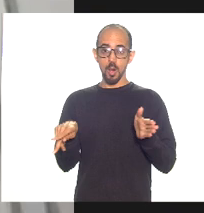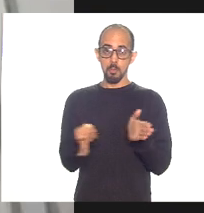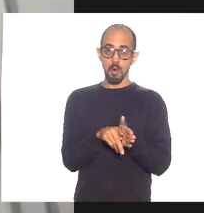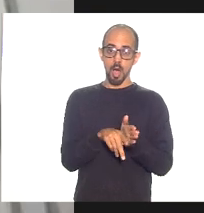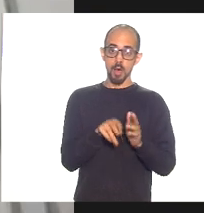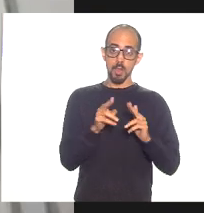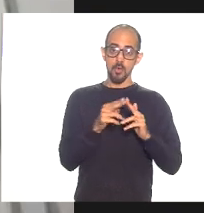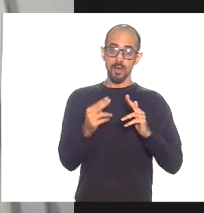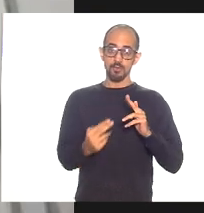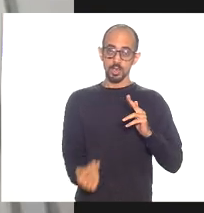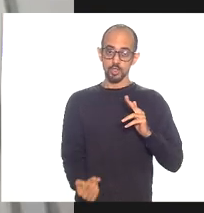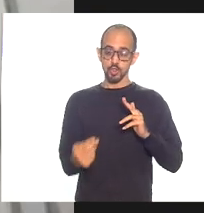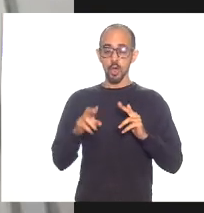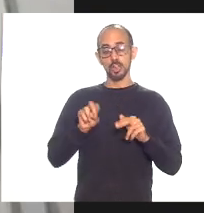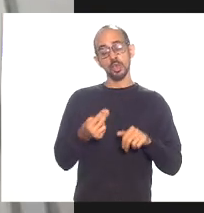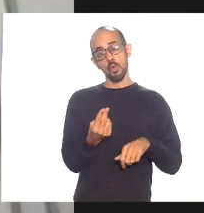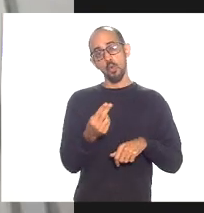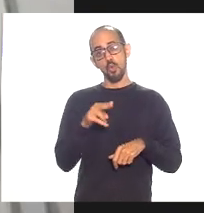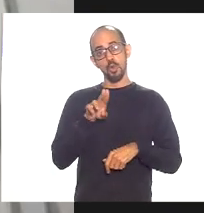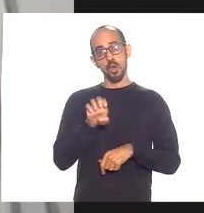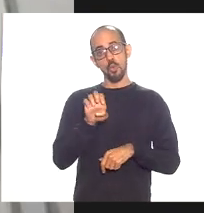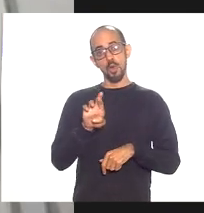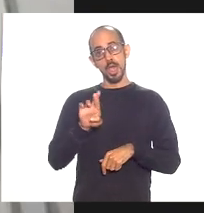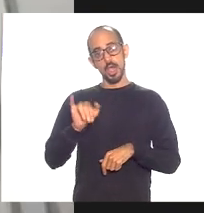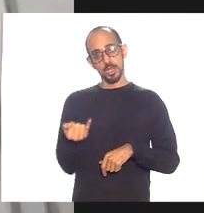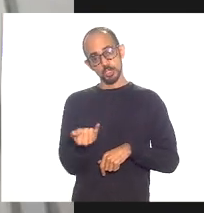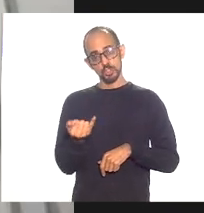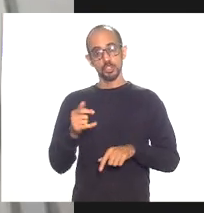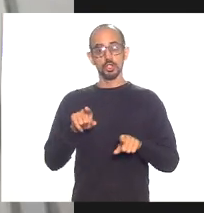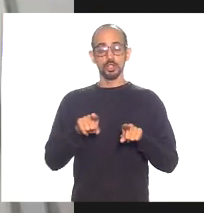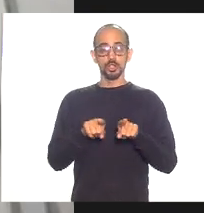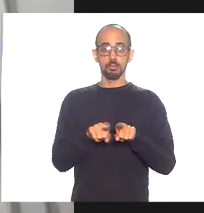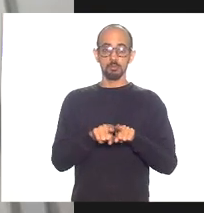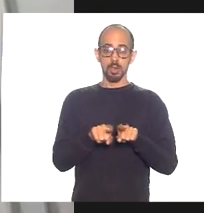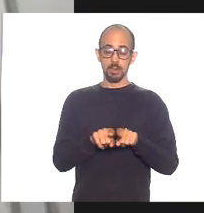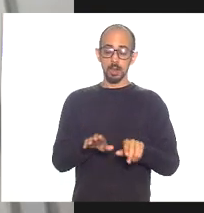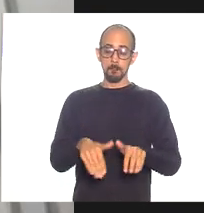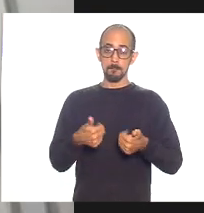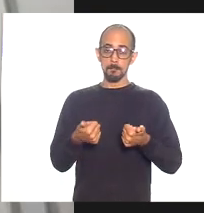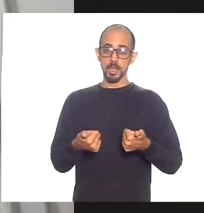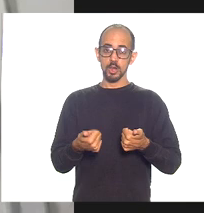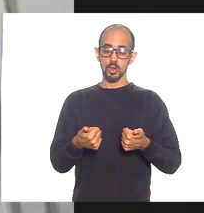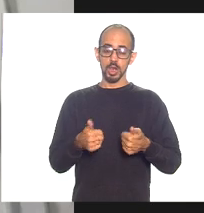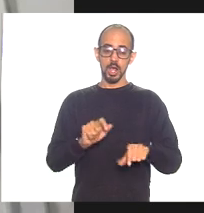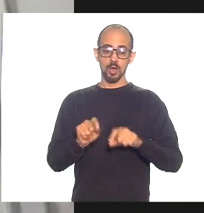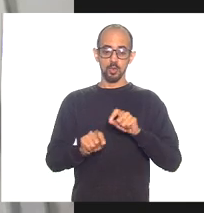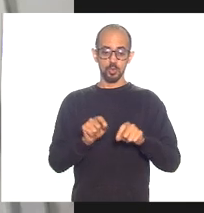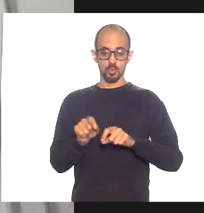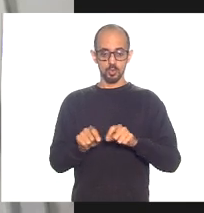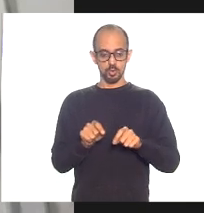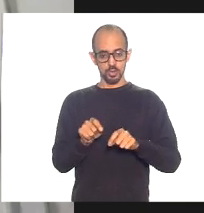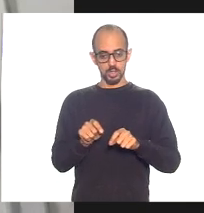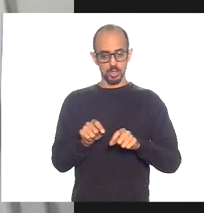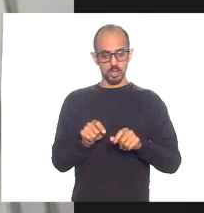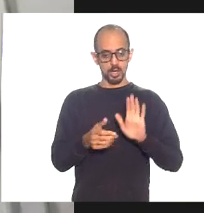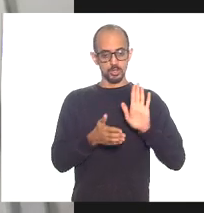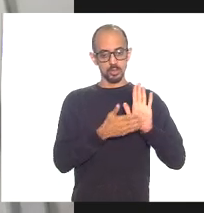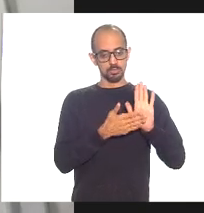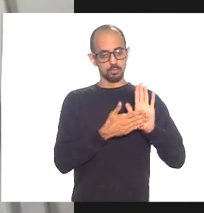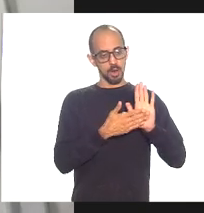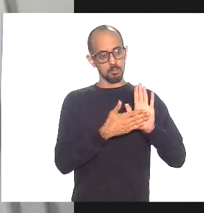UFRJ, como da UERJ, né, melhorando a condição e as suas